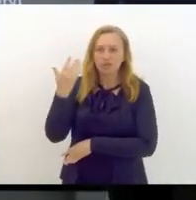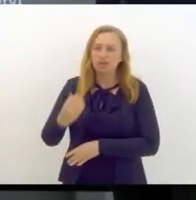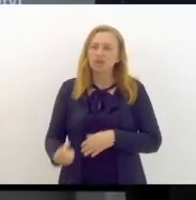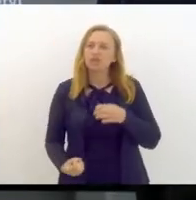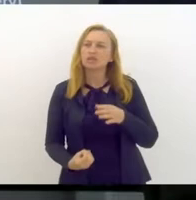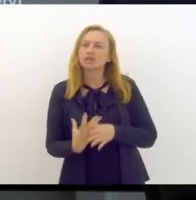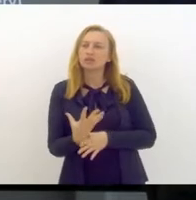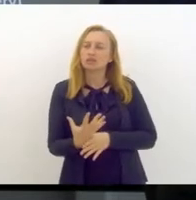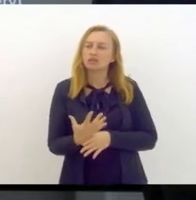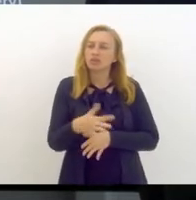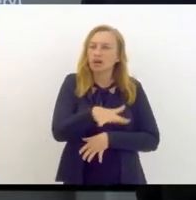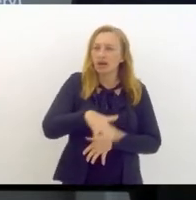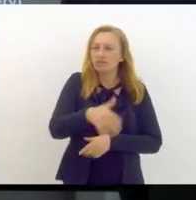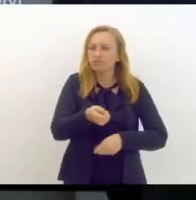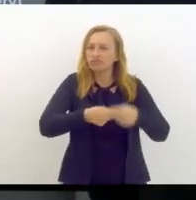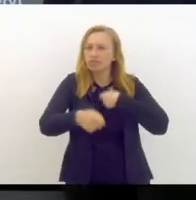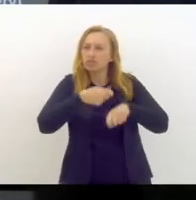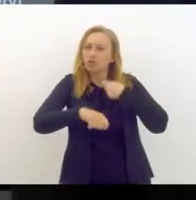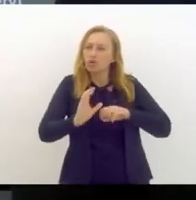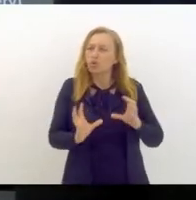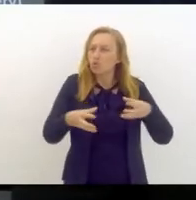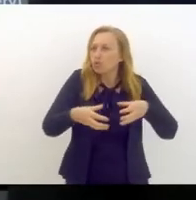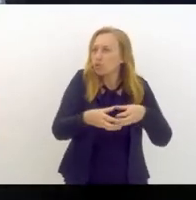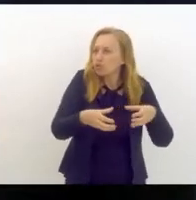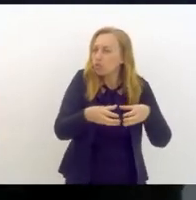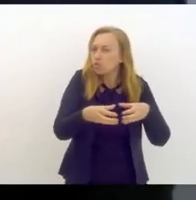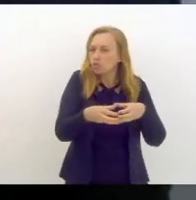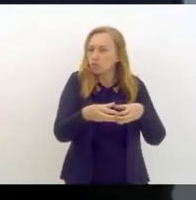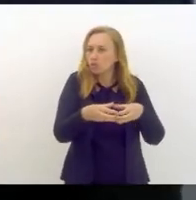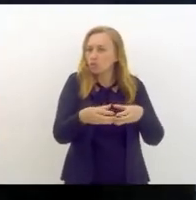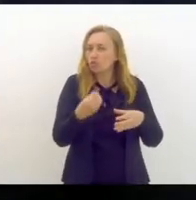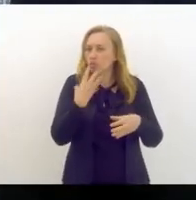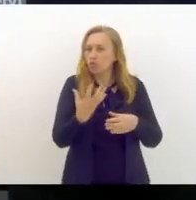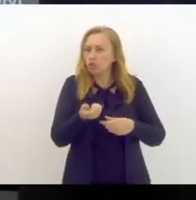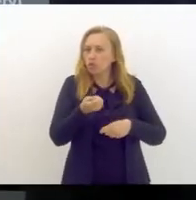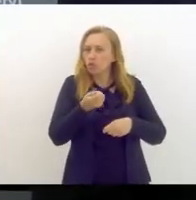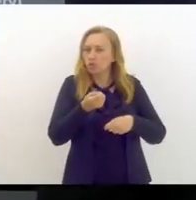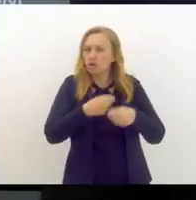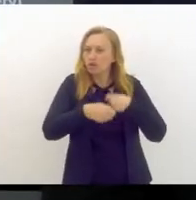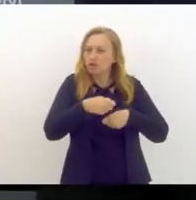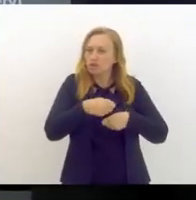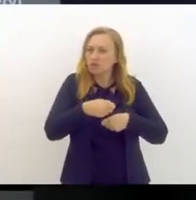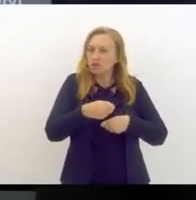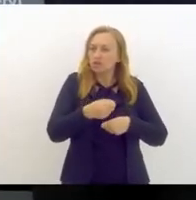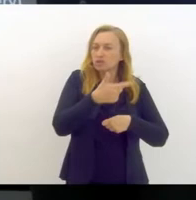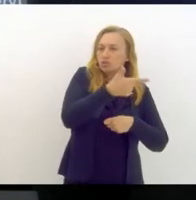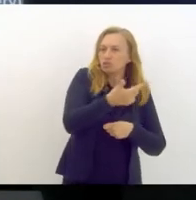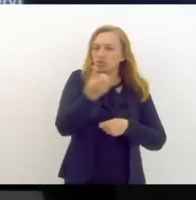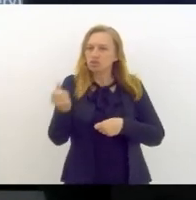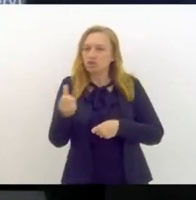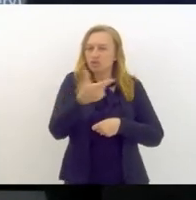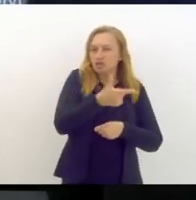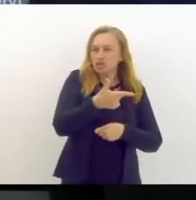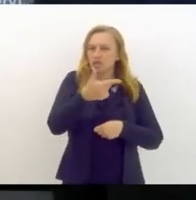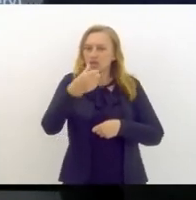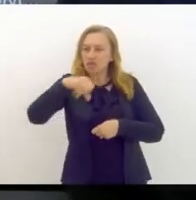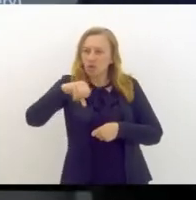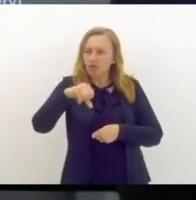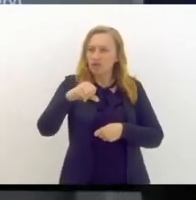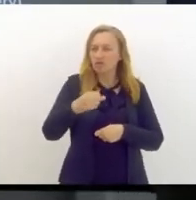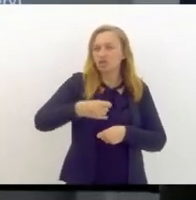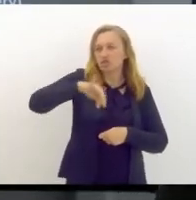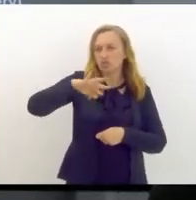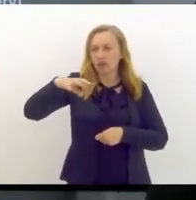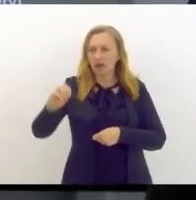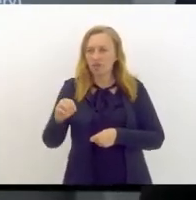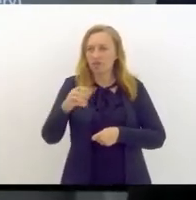sede administrativa e uma equipe mínima para gestão. Então, desde 2016, no dia 19 de maio de 2016, a gente já